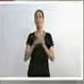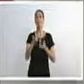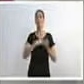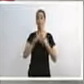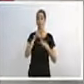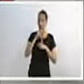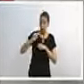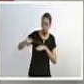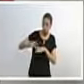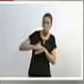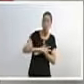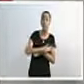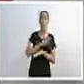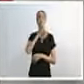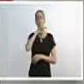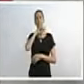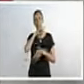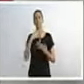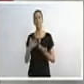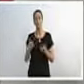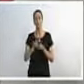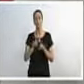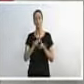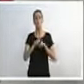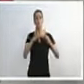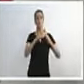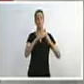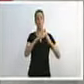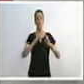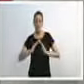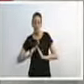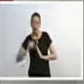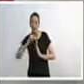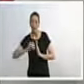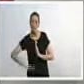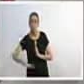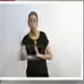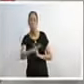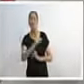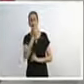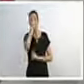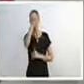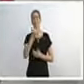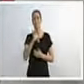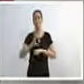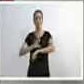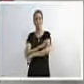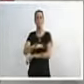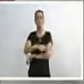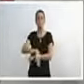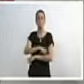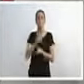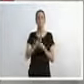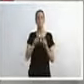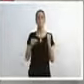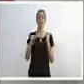não só ribeirinhas, mas, sim, das ruas mais baixas da região da Itapalva Central. Toda a região da Itapalva Central, inclusive, podemos dizer Itapalva Norte, porque é 1º de